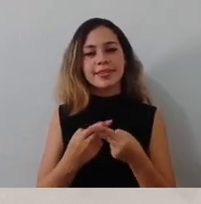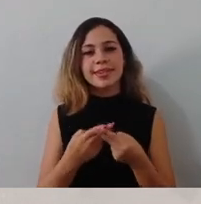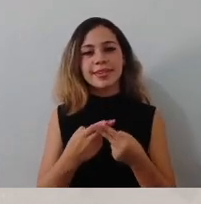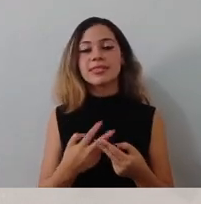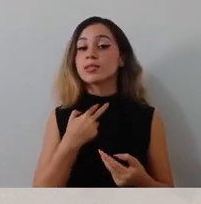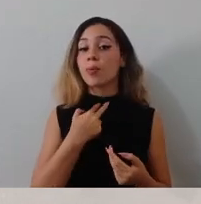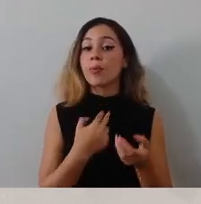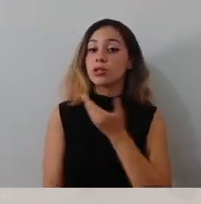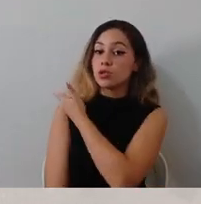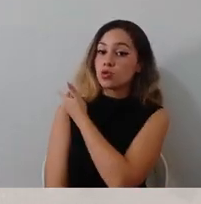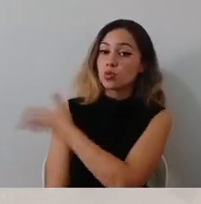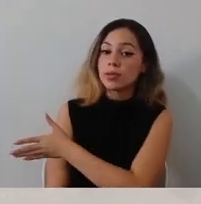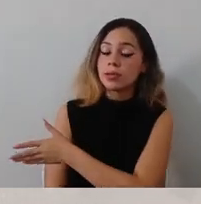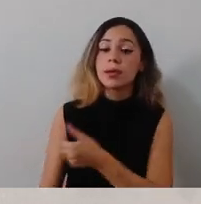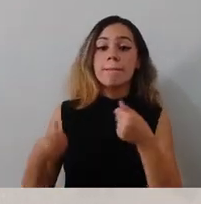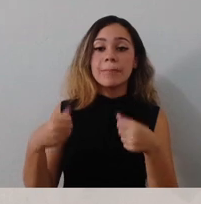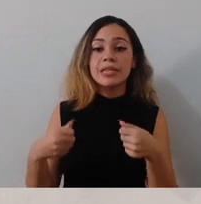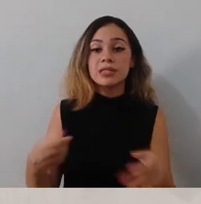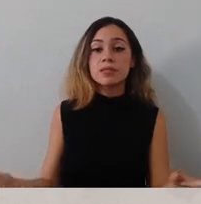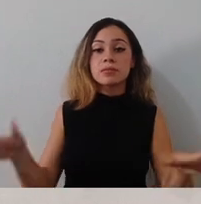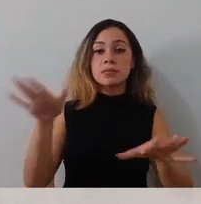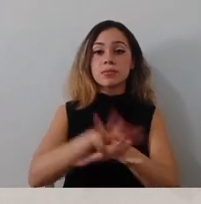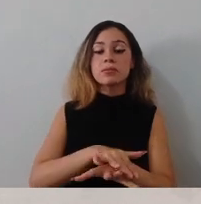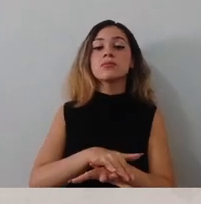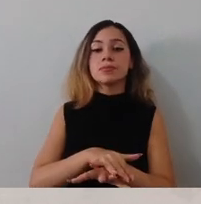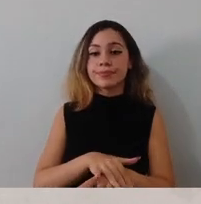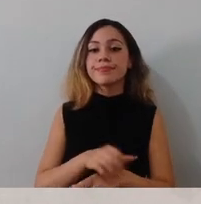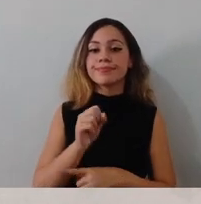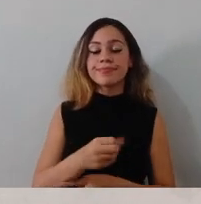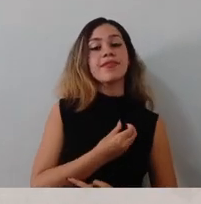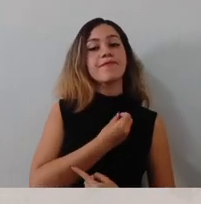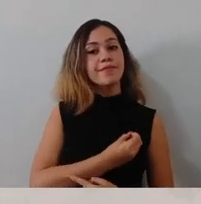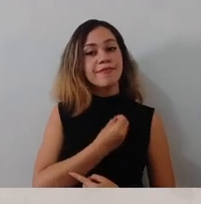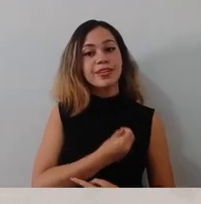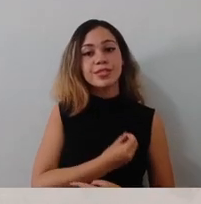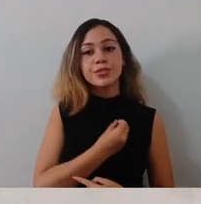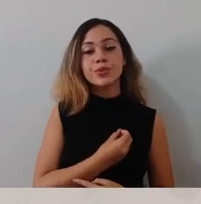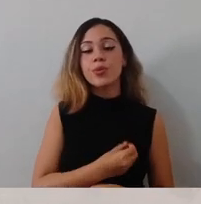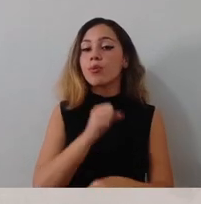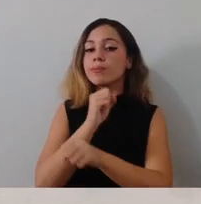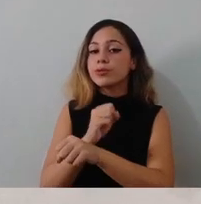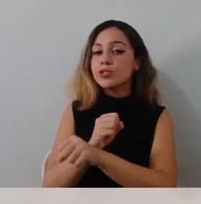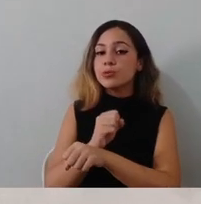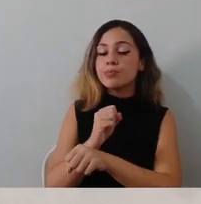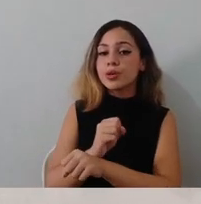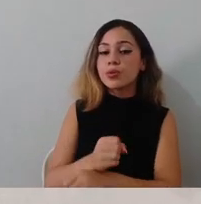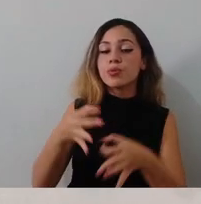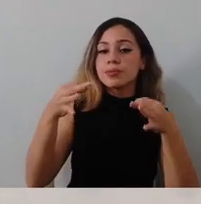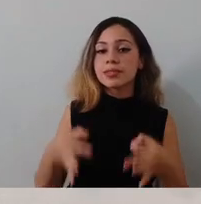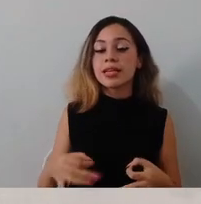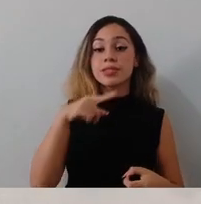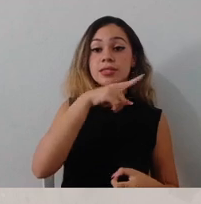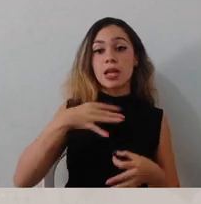falou, nada sobre nós sem nós. É, exatamente. Por isso que eu falei, você vivencia, vivenciou e esperou o